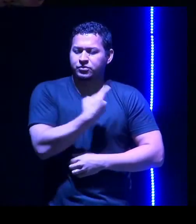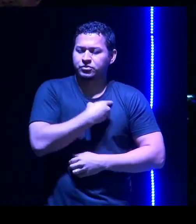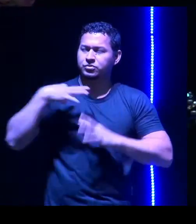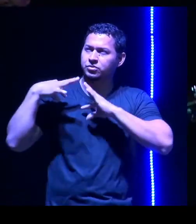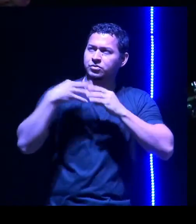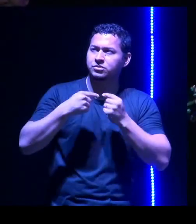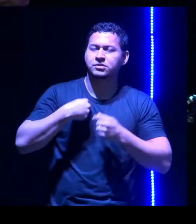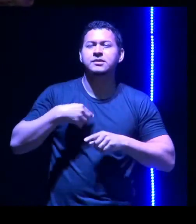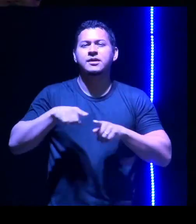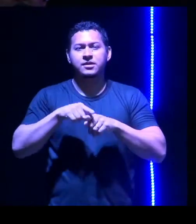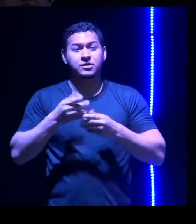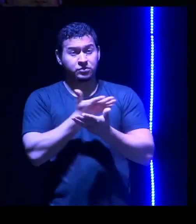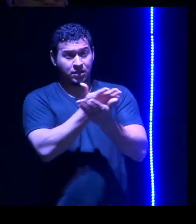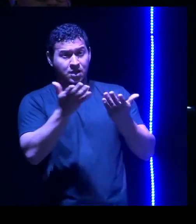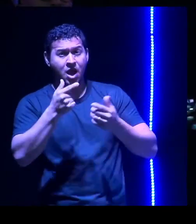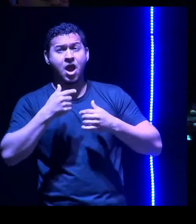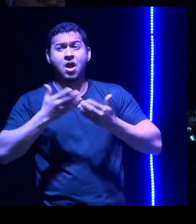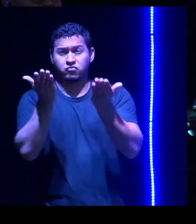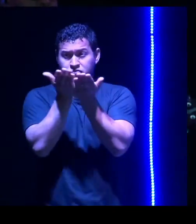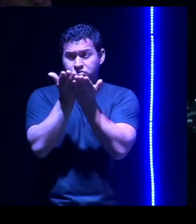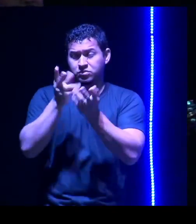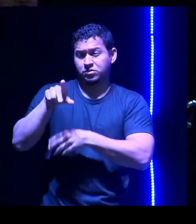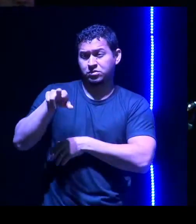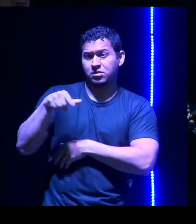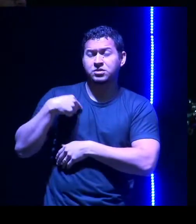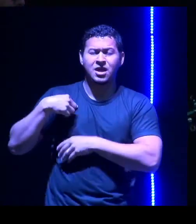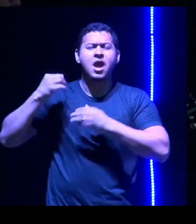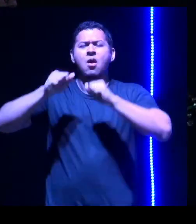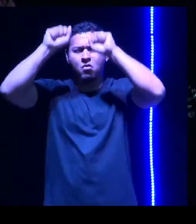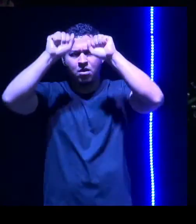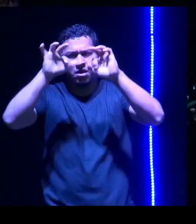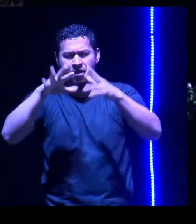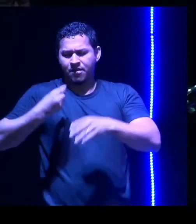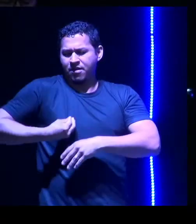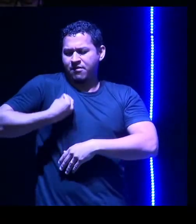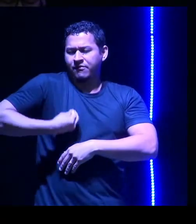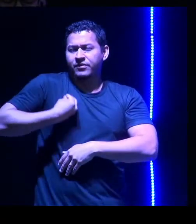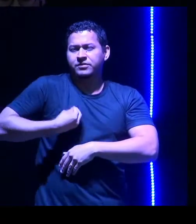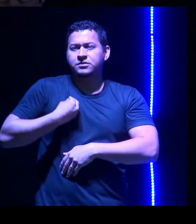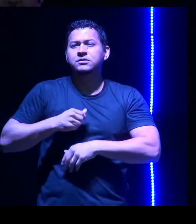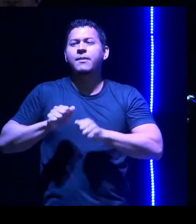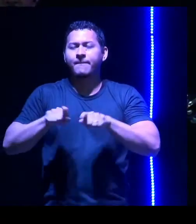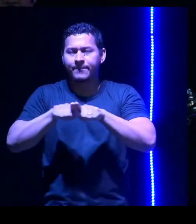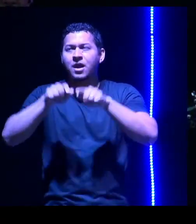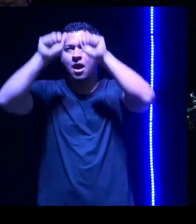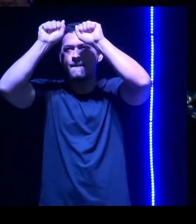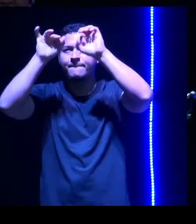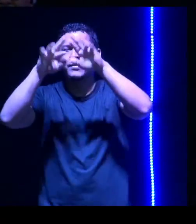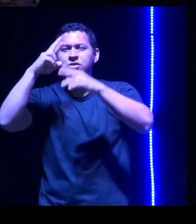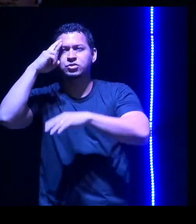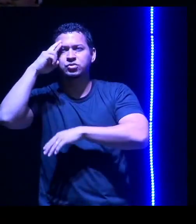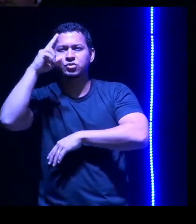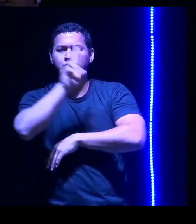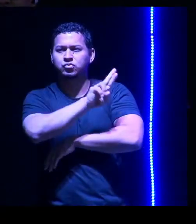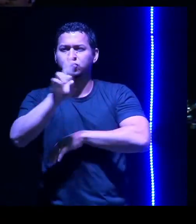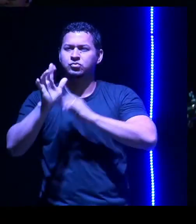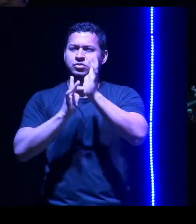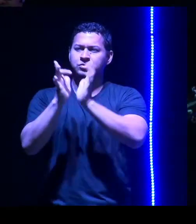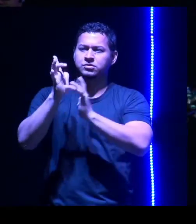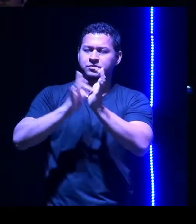abençoo os meus irmãos aqui, eu declaro a vida do Senhor sobre cada um deles, eu declaro a bênção do Senhor, no nome